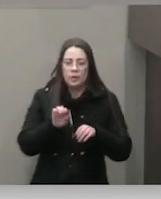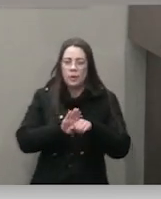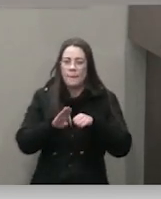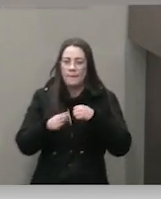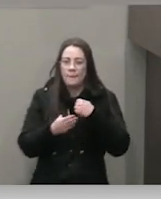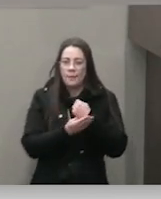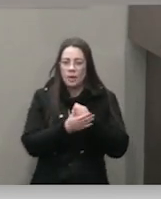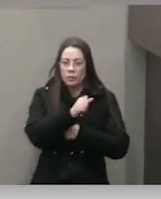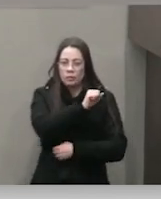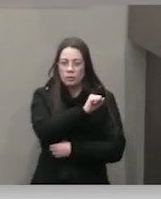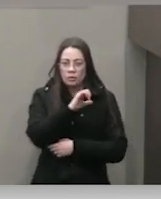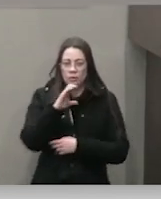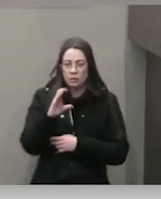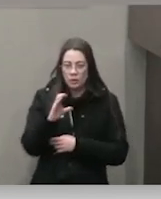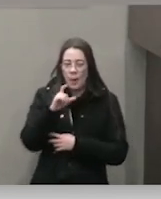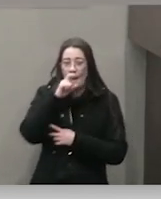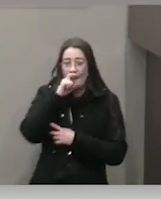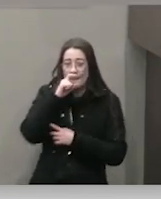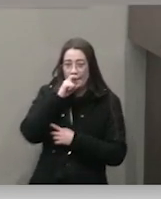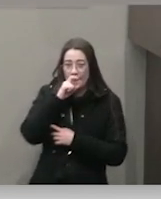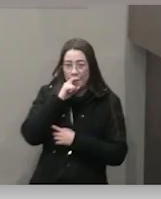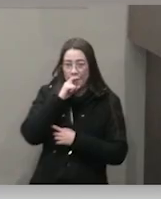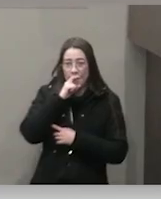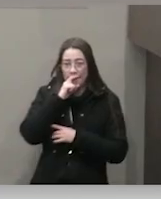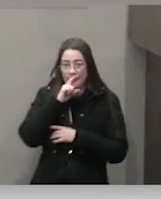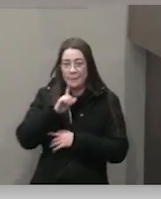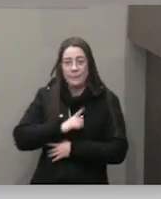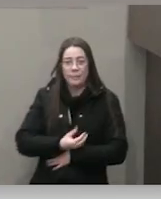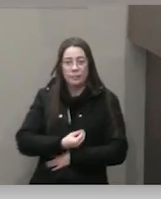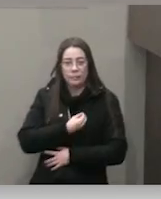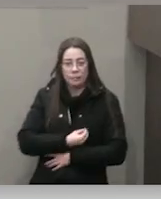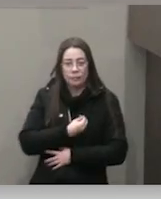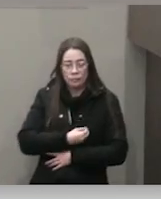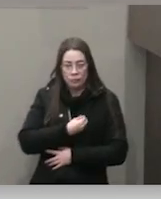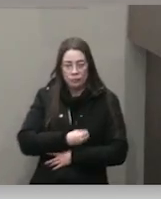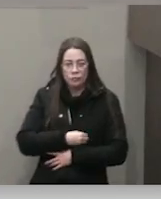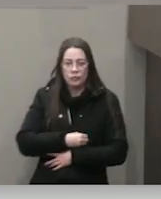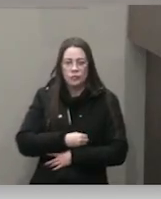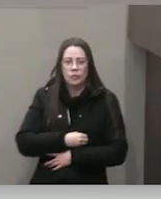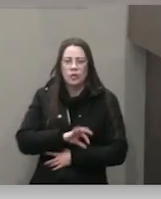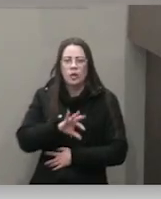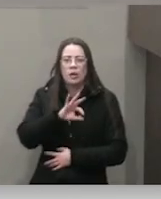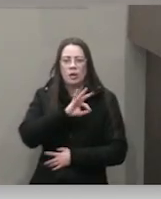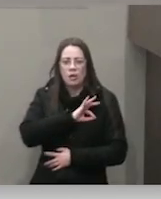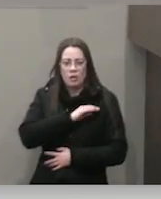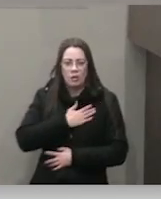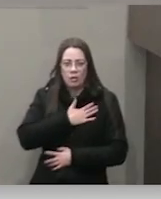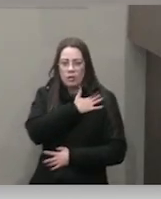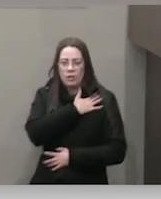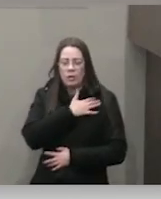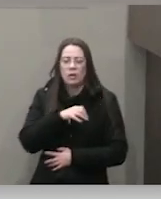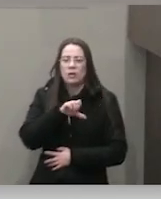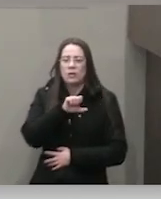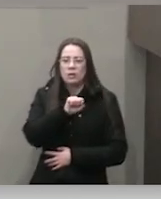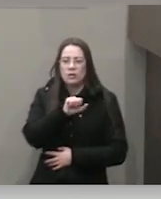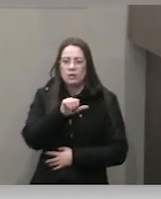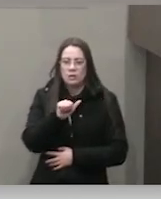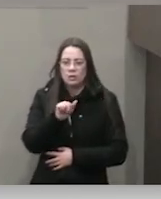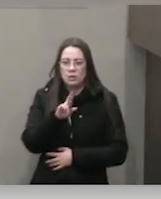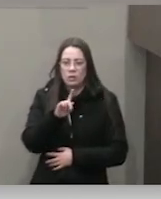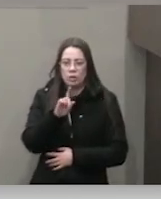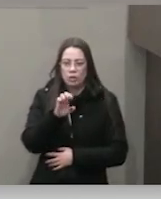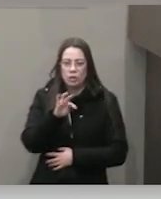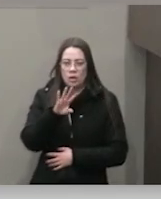pai da criança, que desceu em desespero. E lá estava o nosso sargento João Alberto da Rosa,